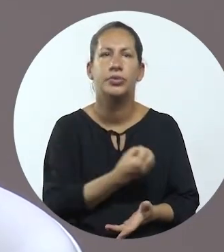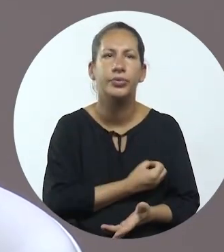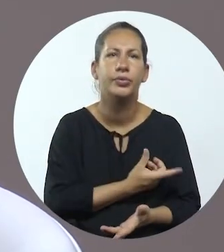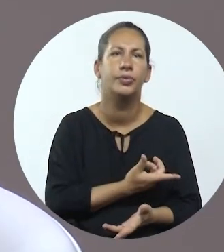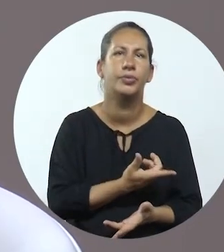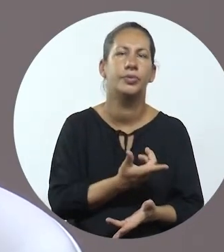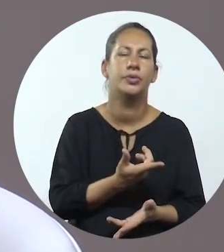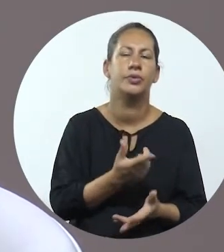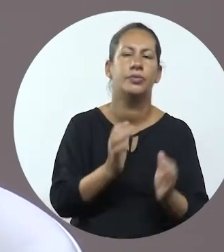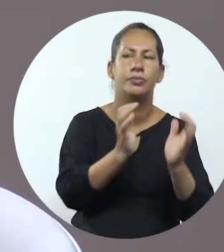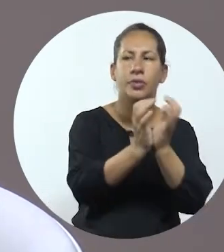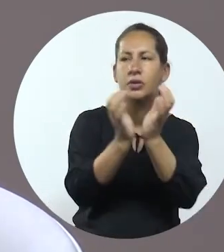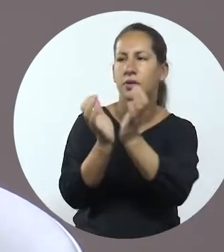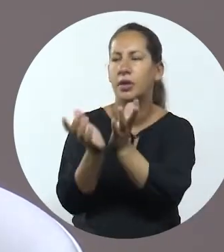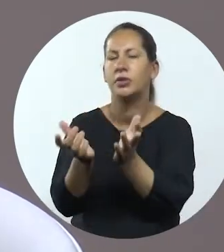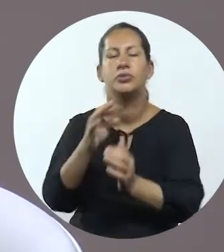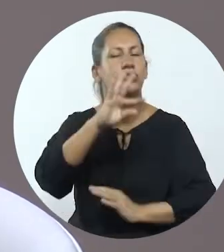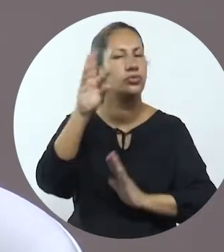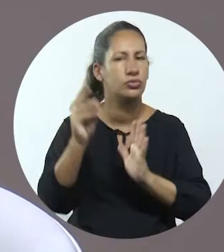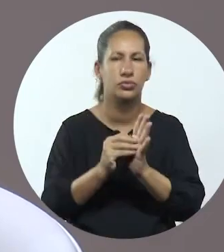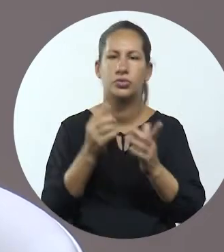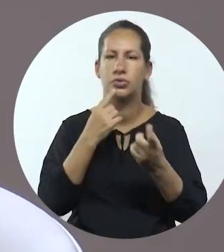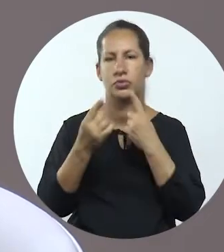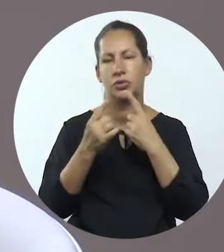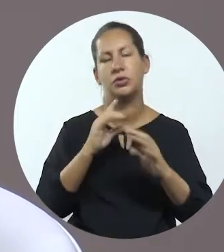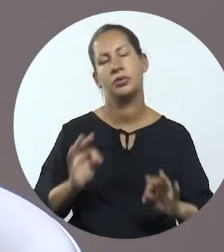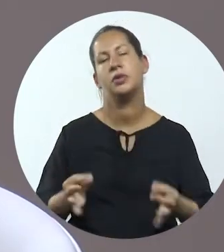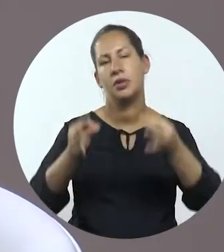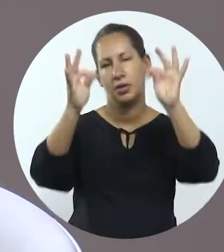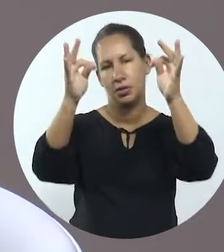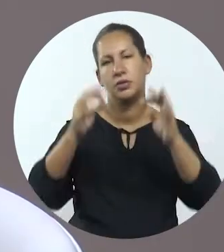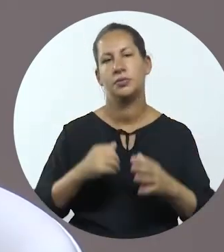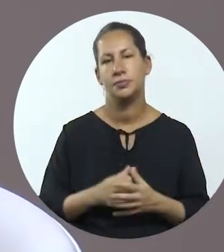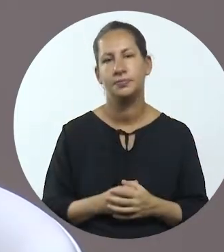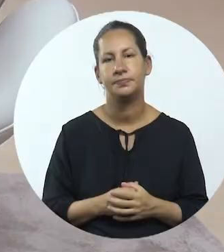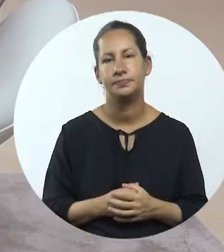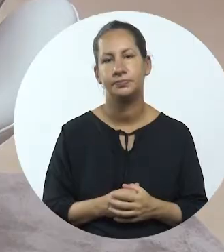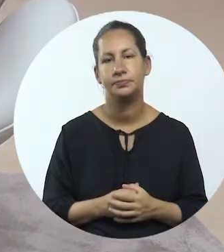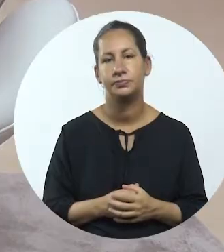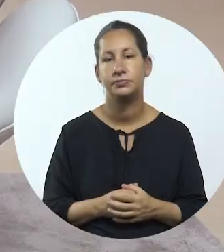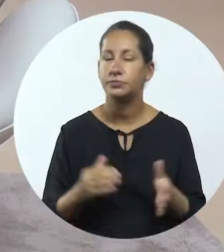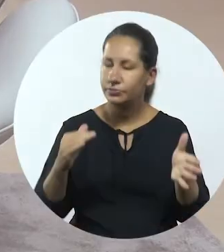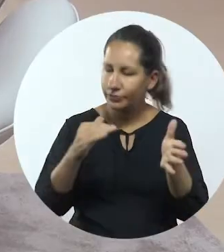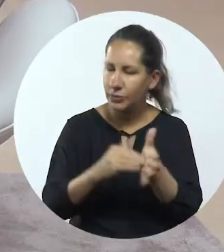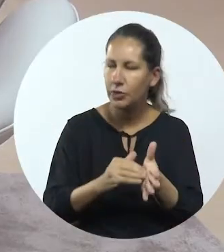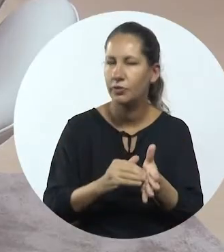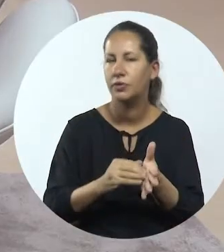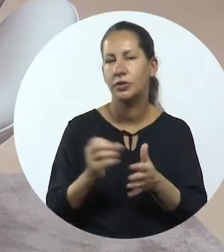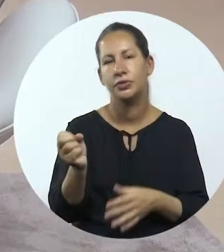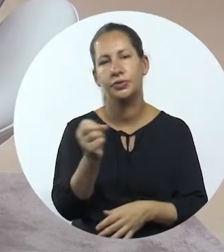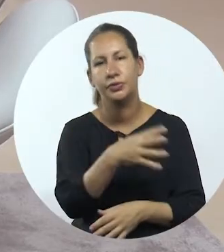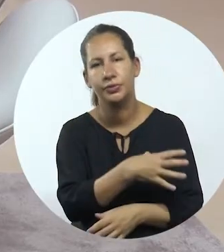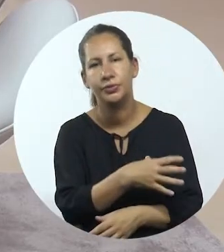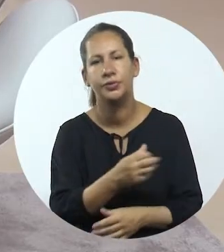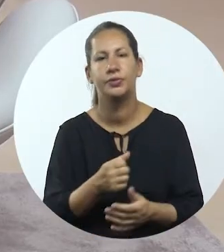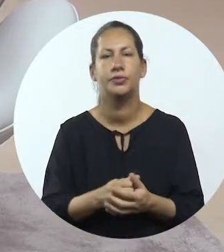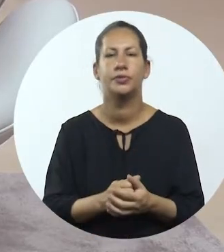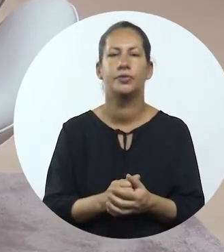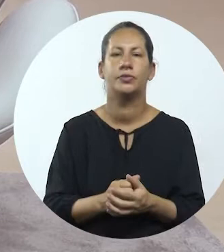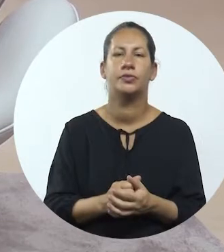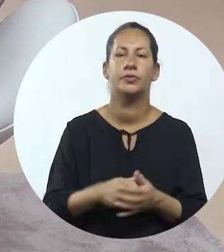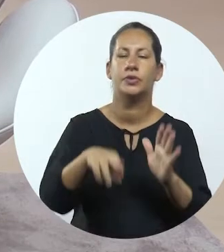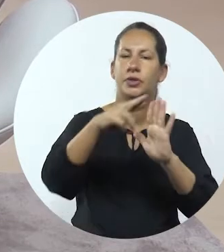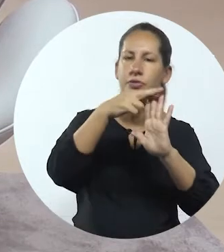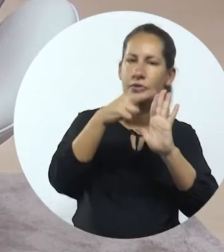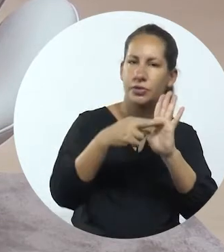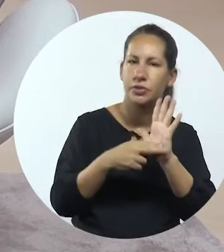fundo partidário. Então, tudo isso sendo discutido de forma técnica no ciclo de palestras. E, por fim, as inovações que partem das